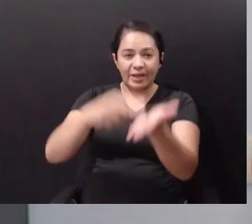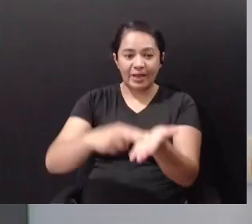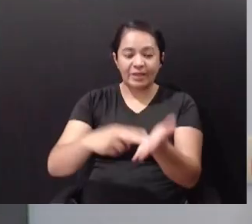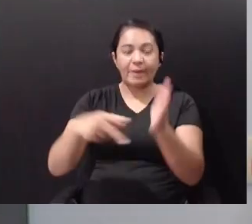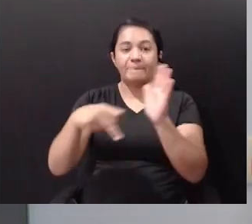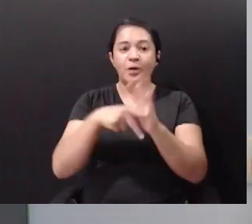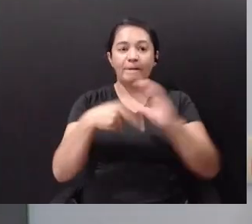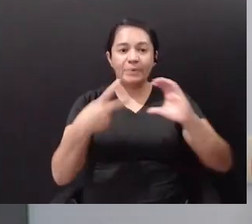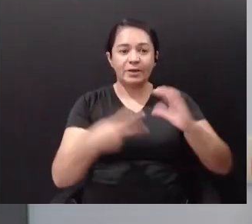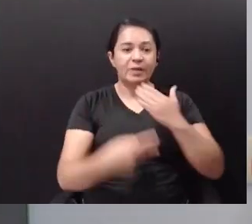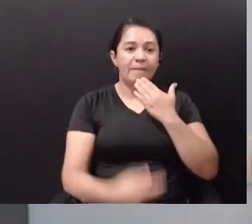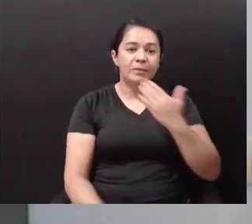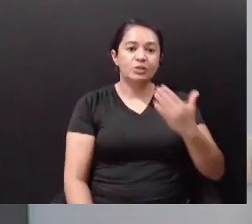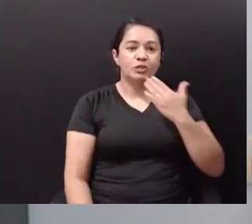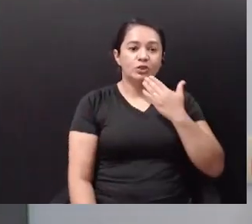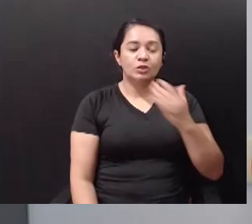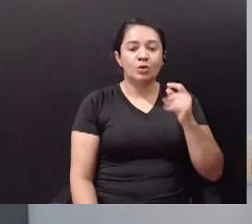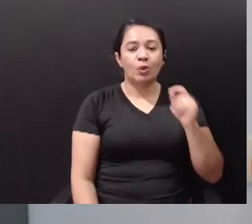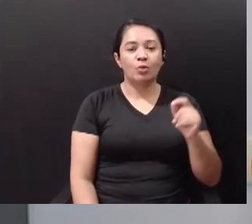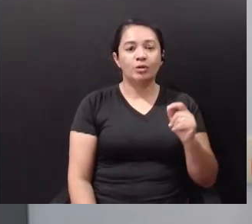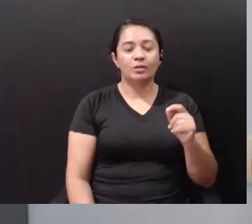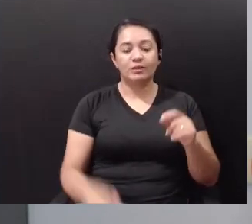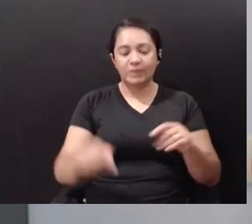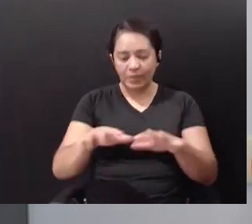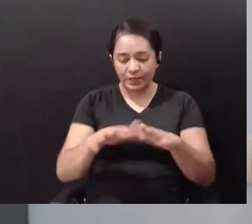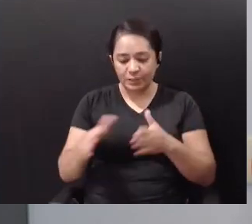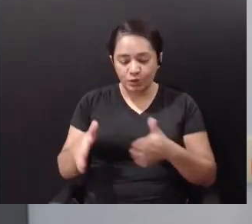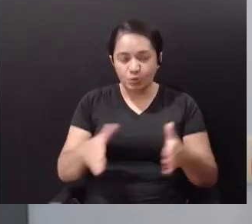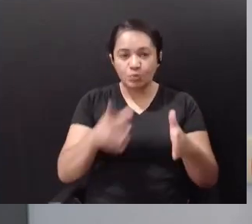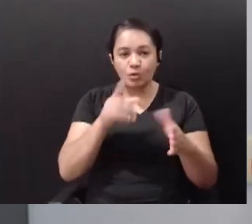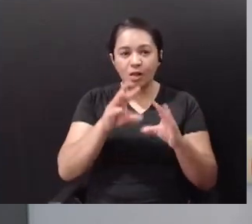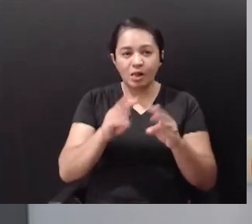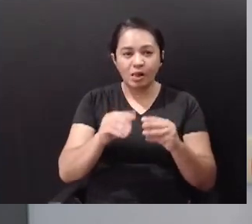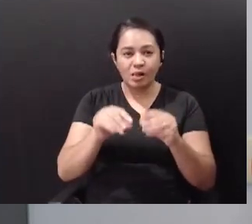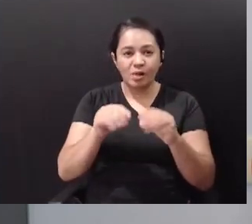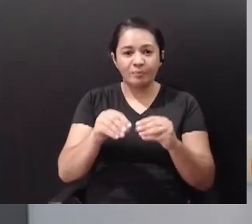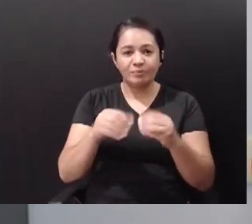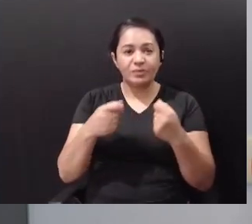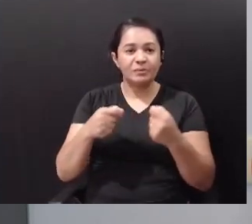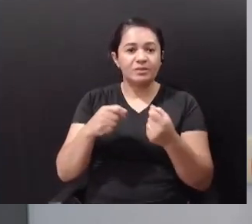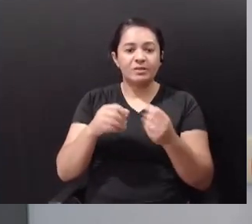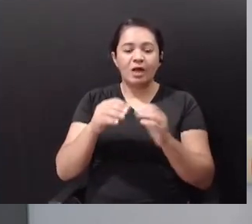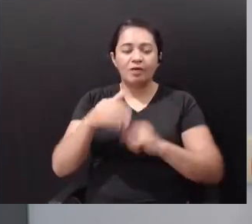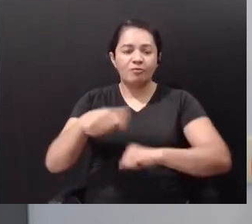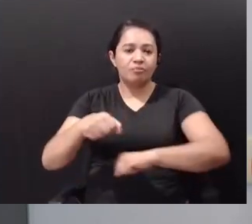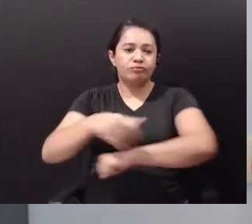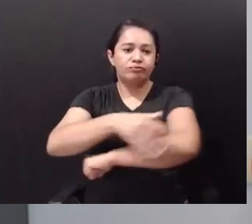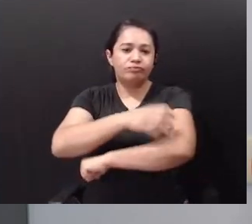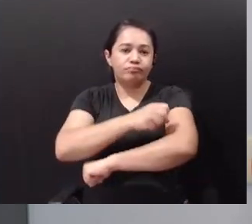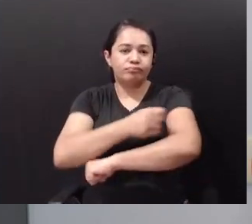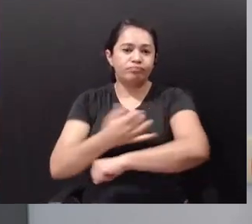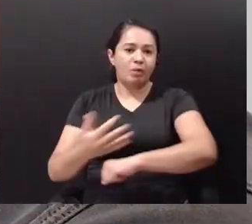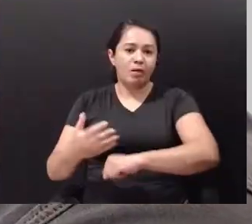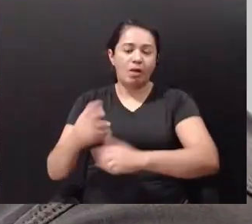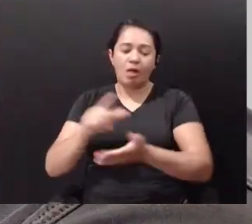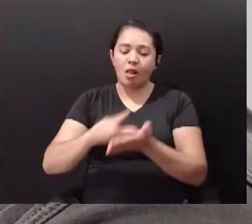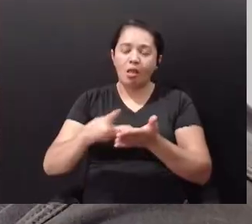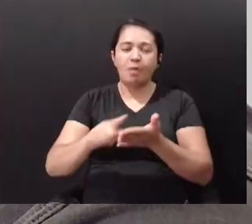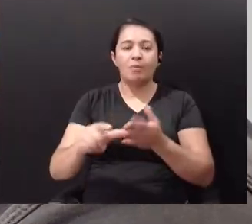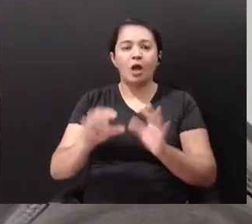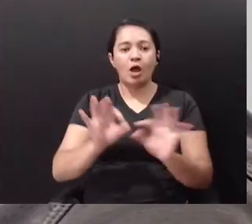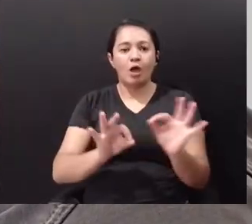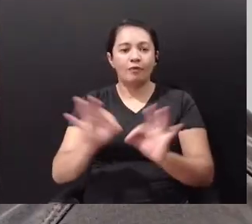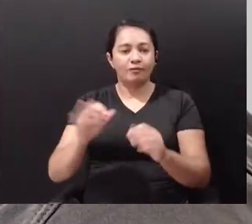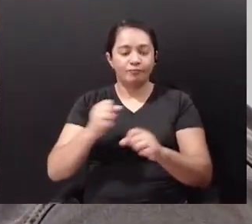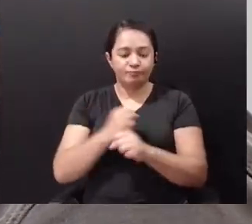pedindo que aquela área fosse, enfim, urbanizada, tivesse realmente ali reformas na área. E